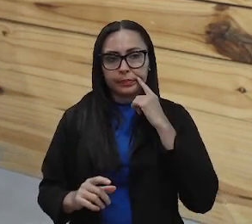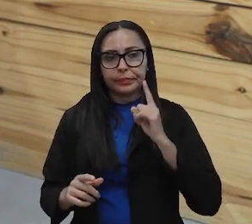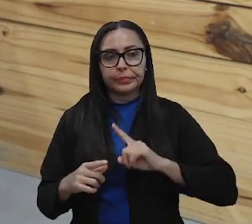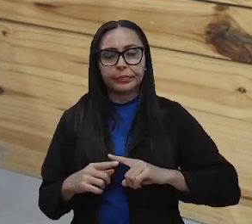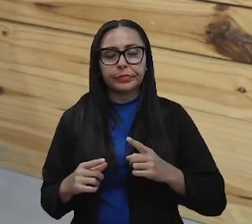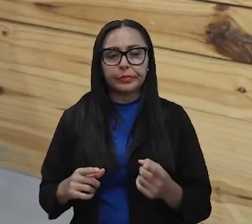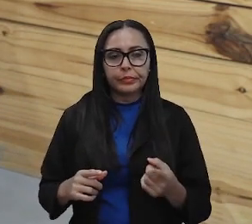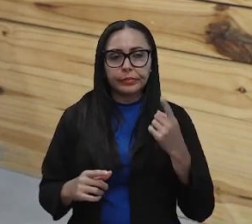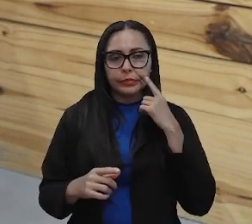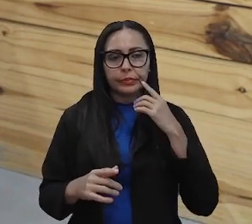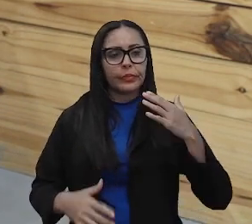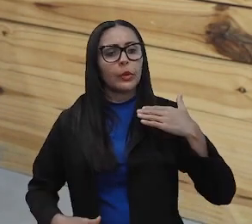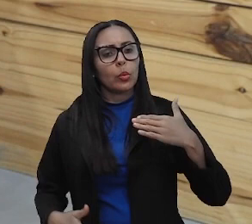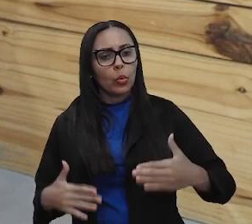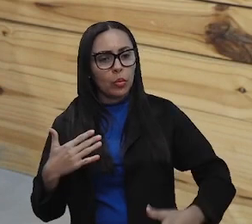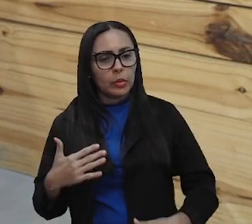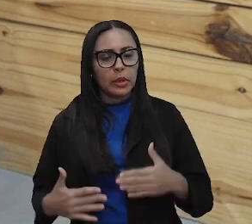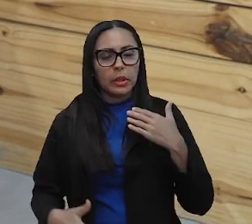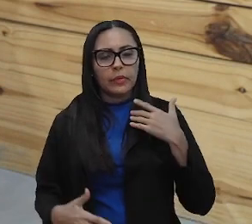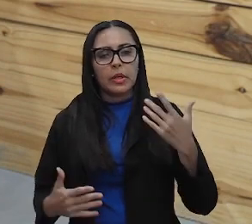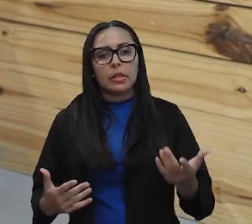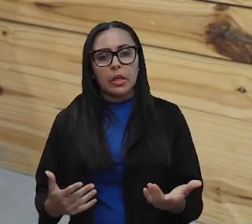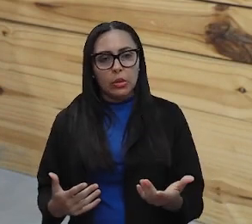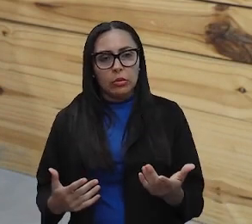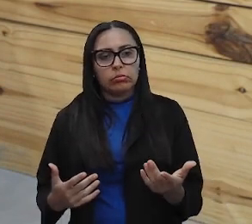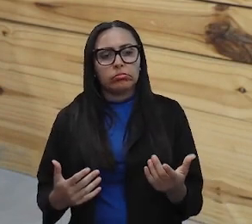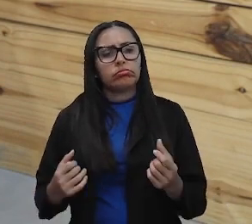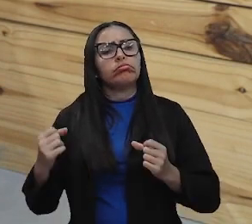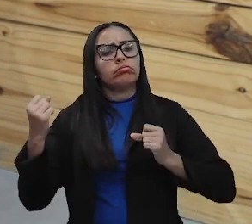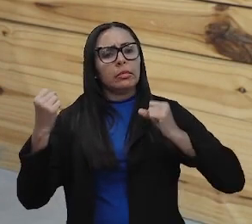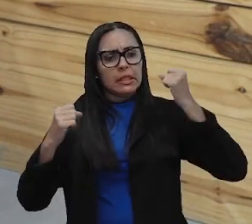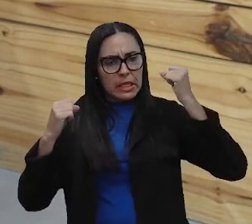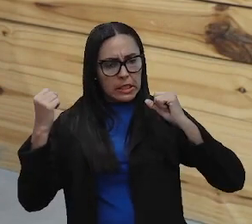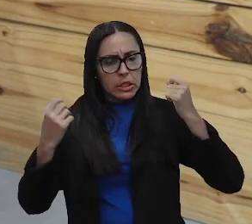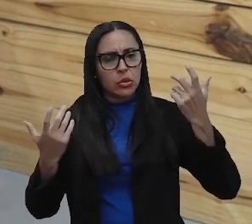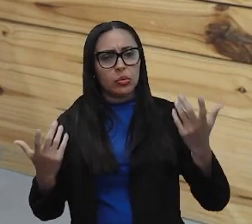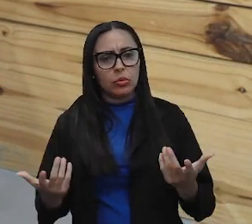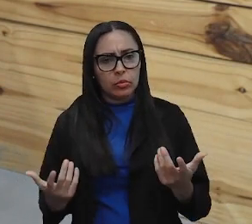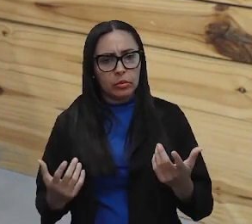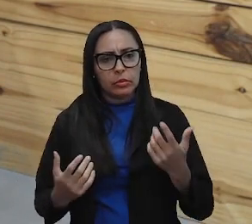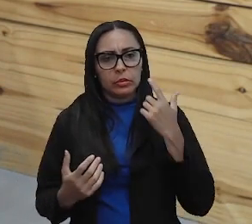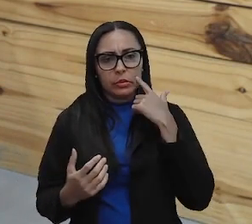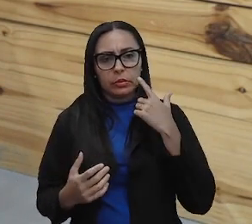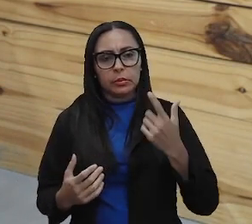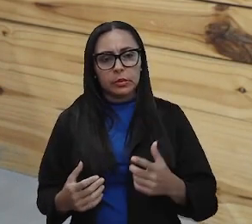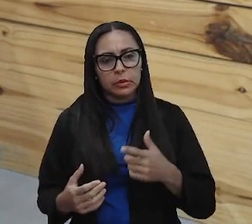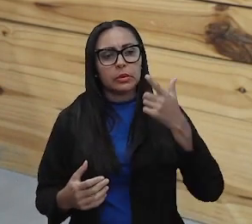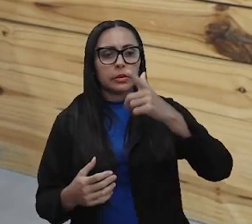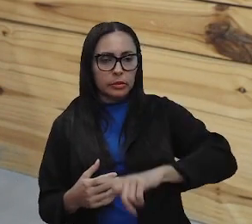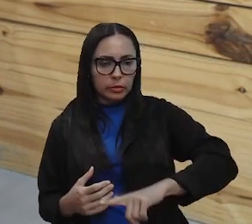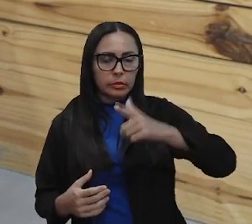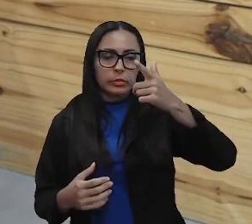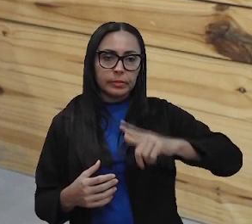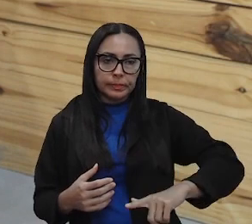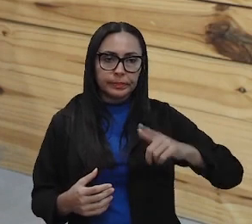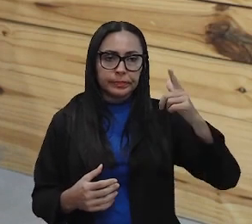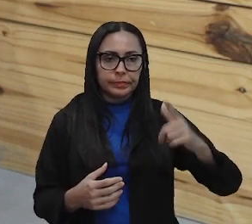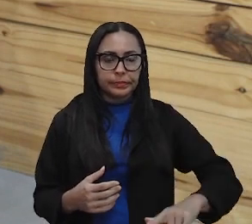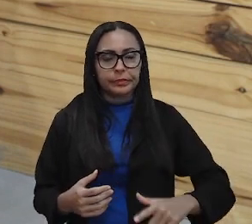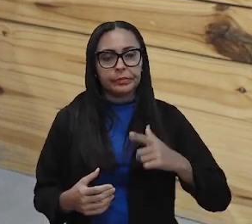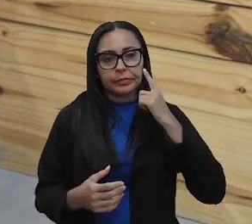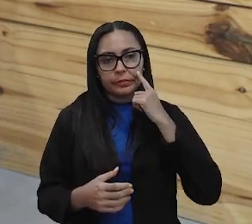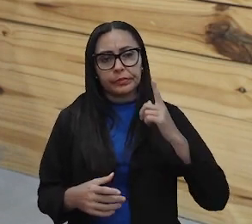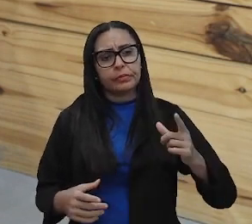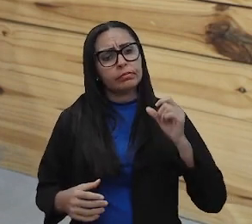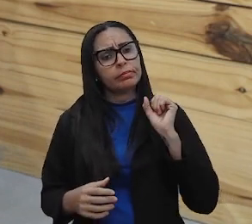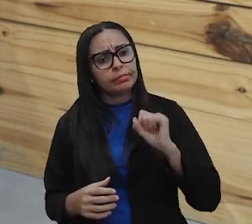é o corpo dele que está fazendo os exercícios. Então, esse gesto dele todo, com o tempo, repetitivamente, vai ocasionar,